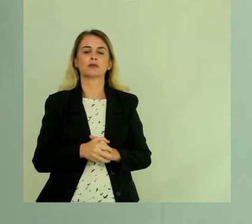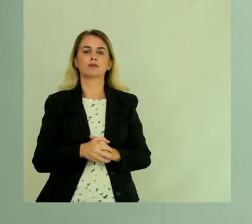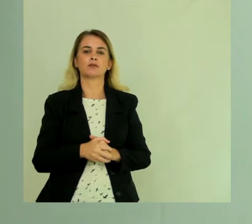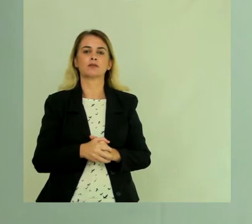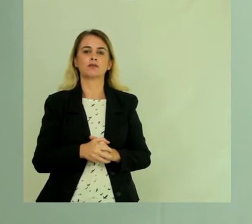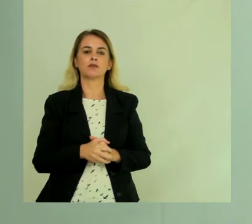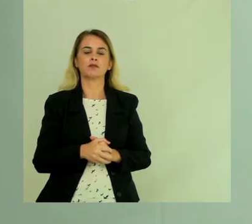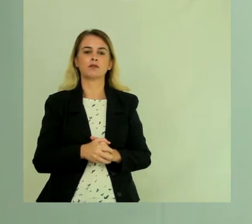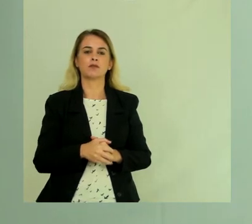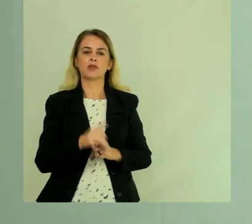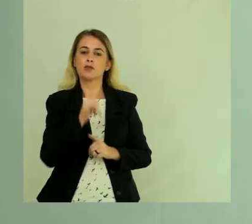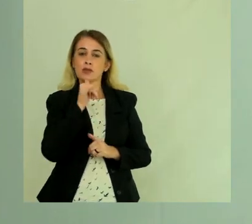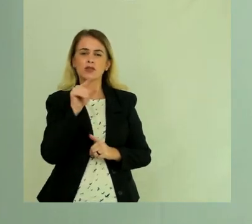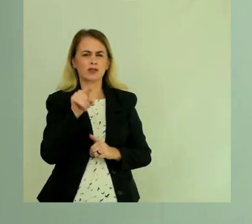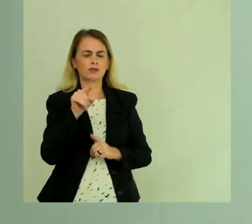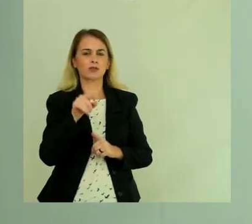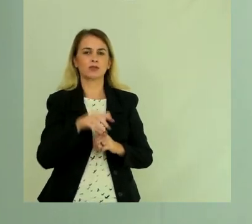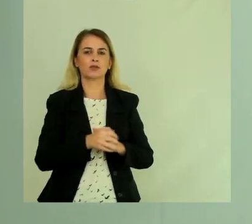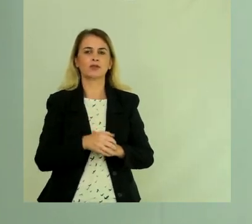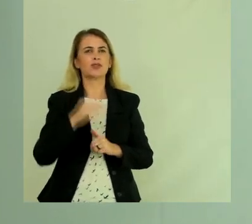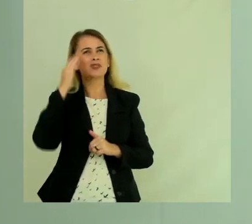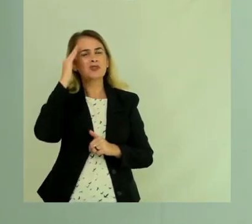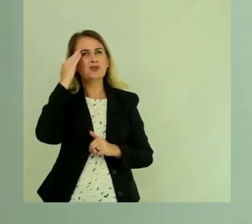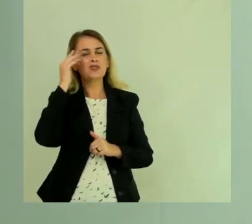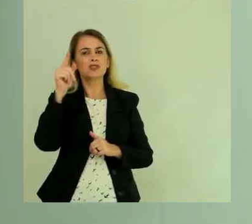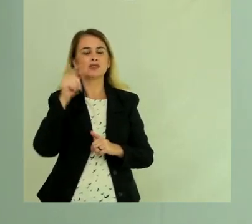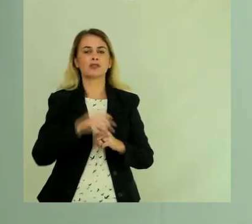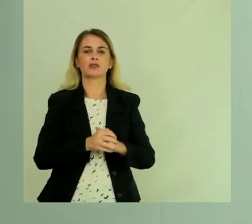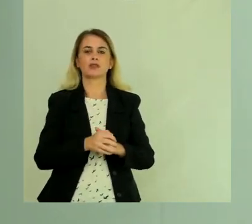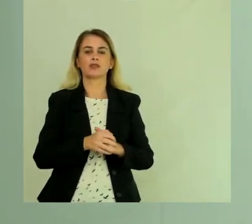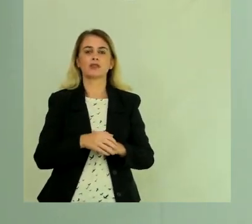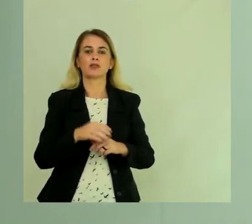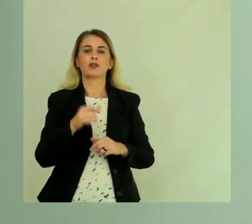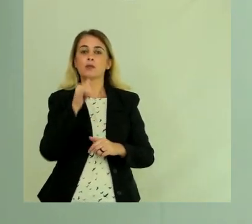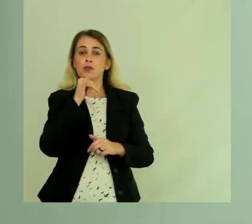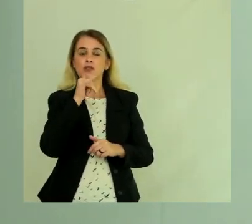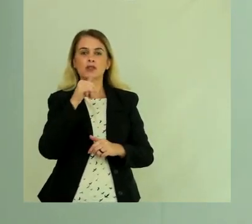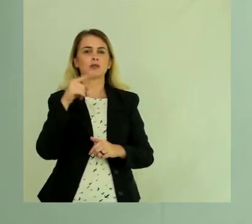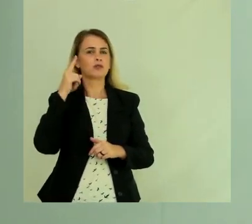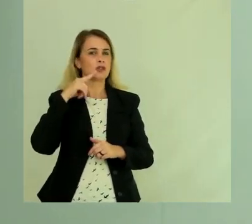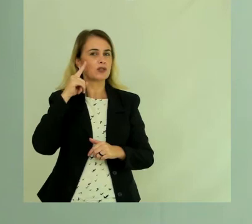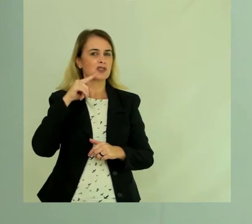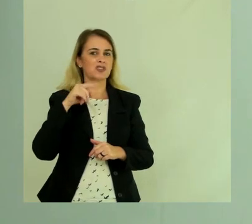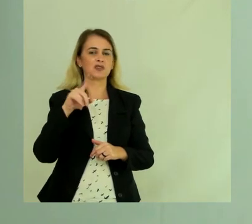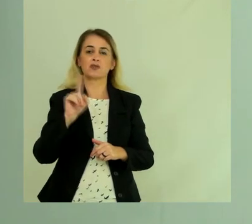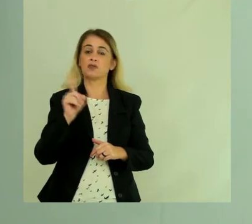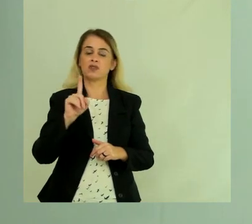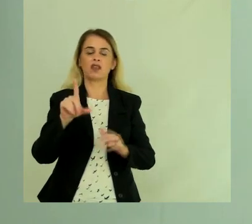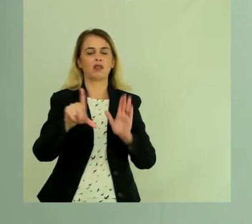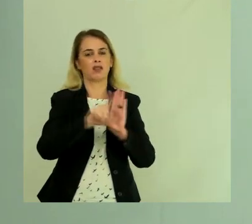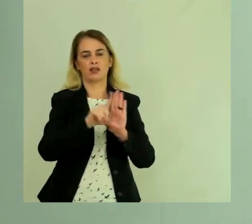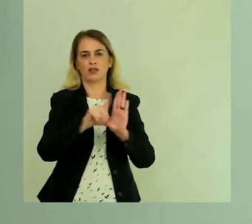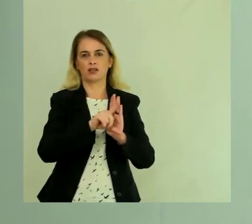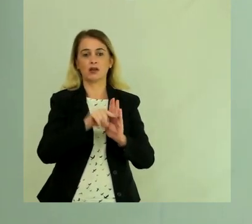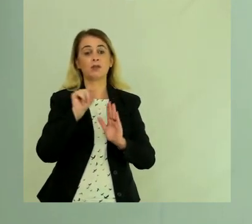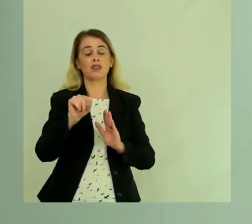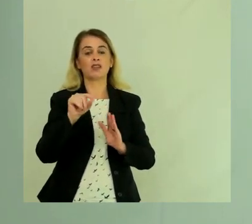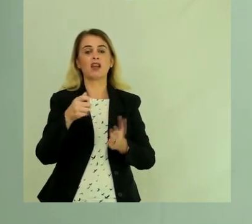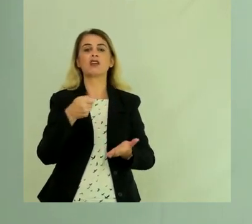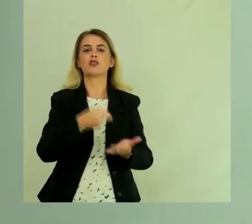até difícil de entender isso. Os Estados Unidos, eles não têm muitas leis, mas tudo lá é